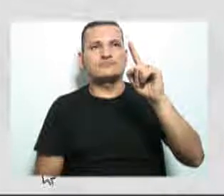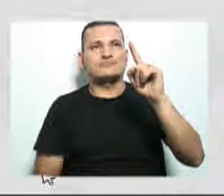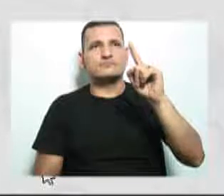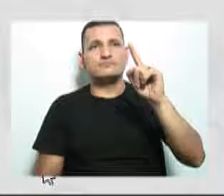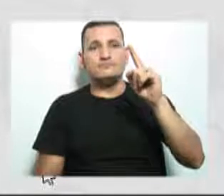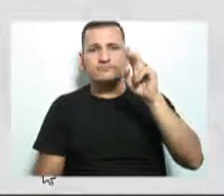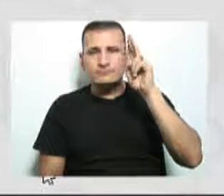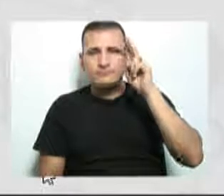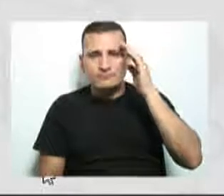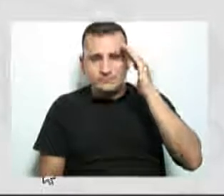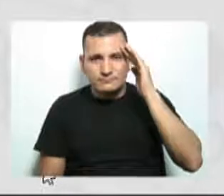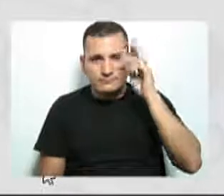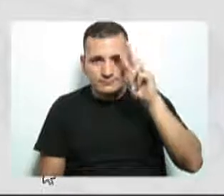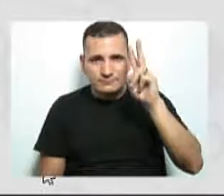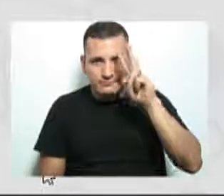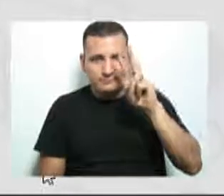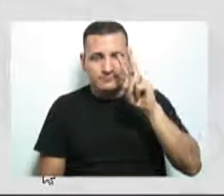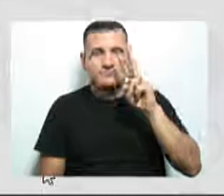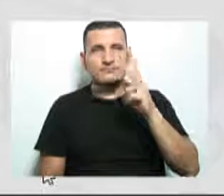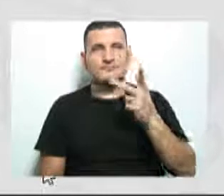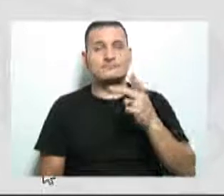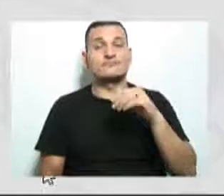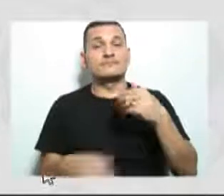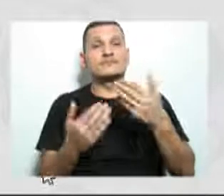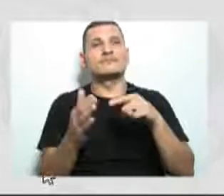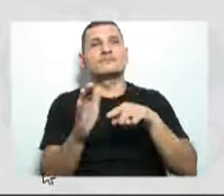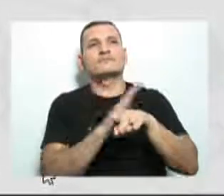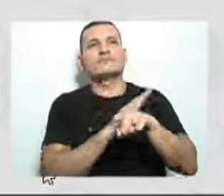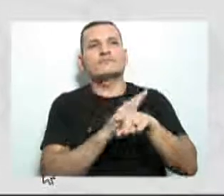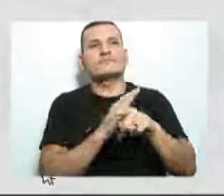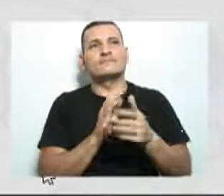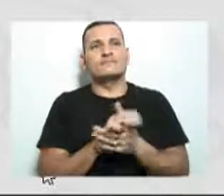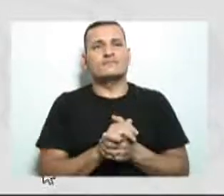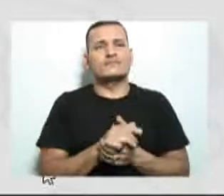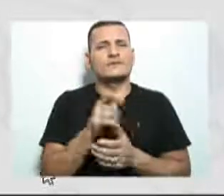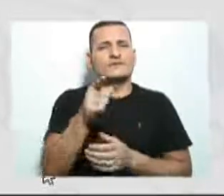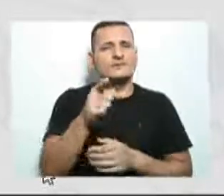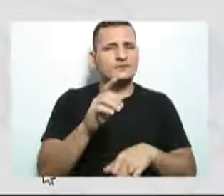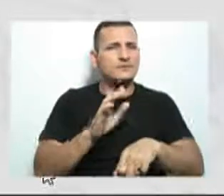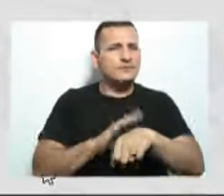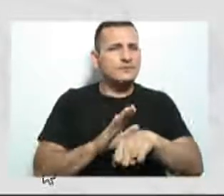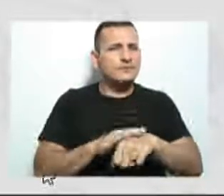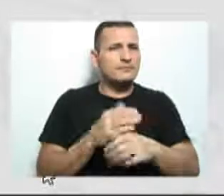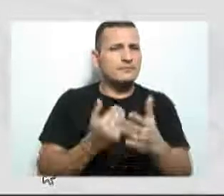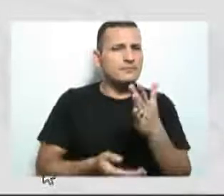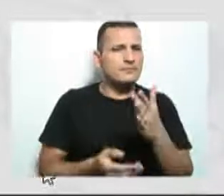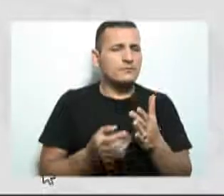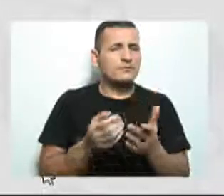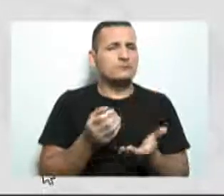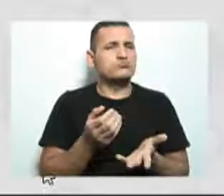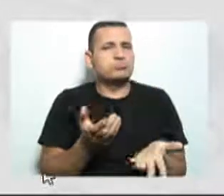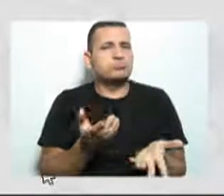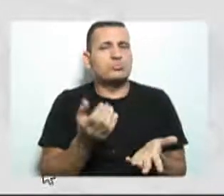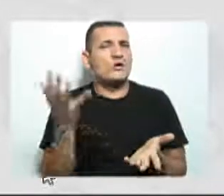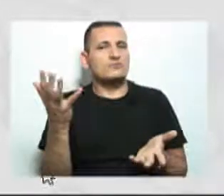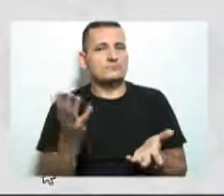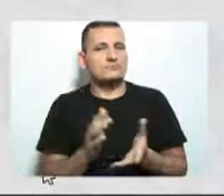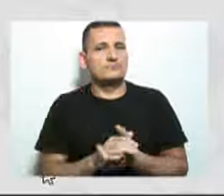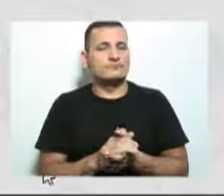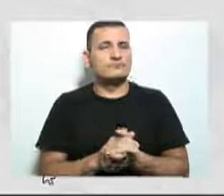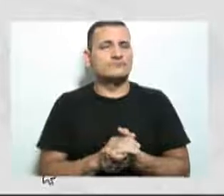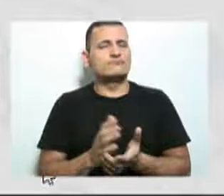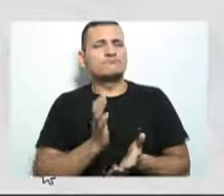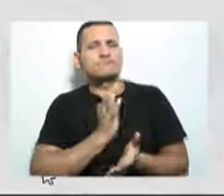Entendeu essa historinha? É forte, né? Então a perguntinha que não quer calar: quanto tempo você já tem perdido? Não é? Que